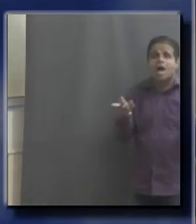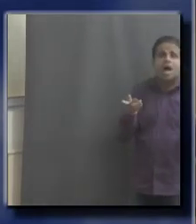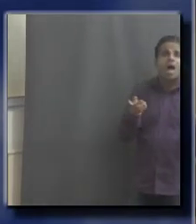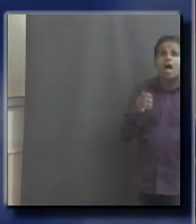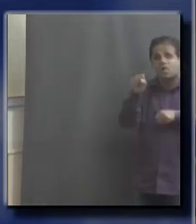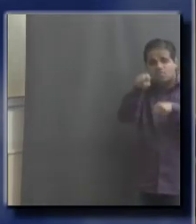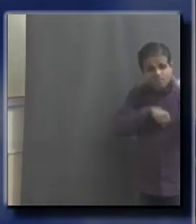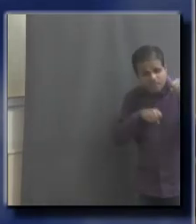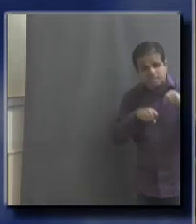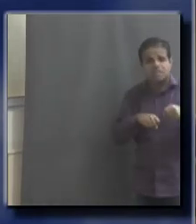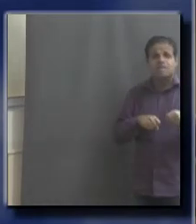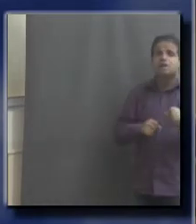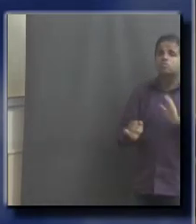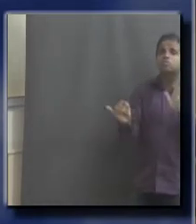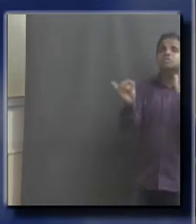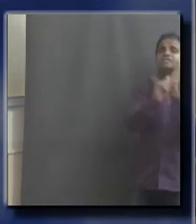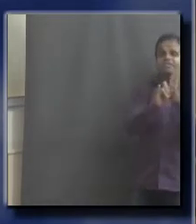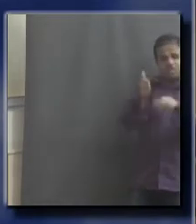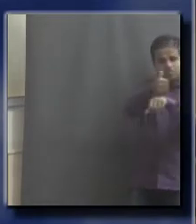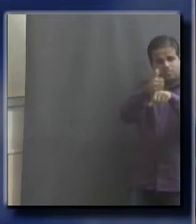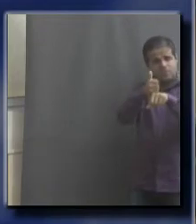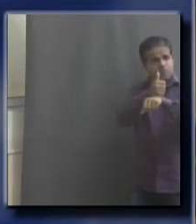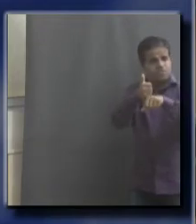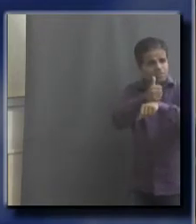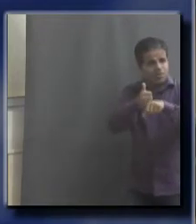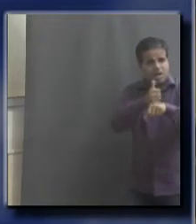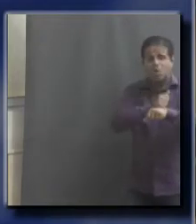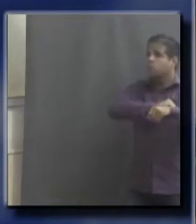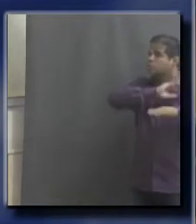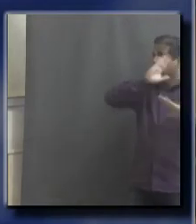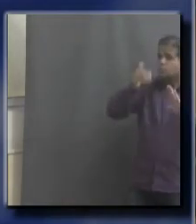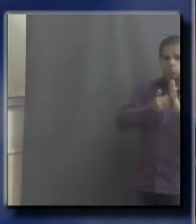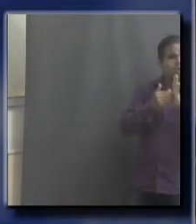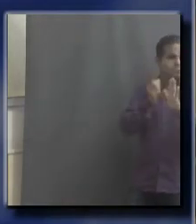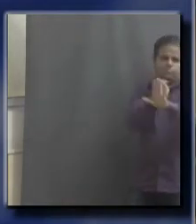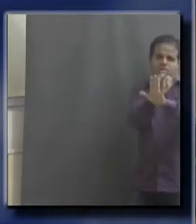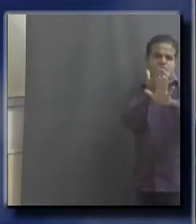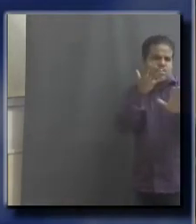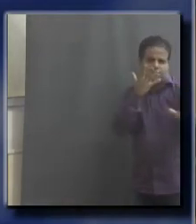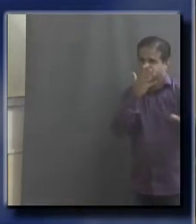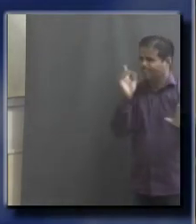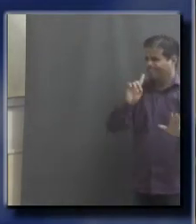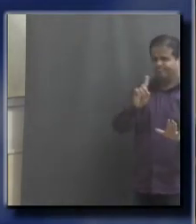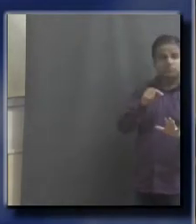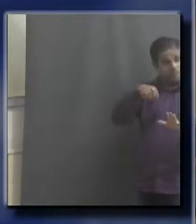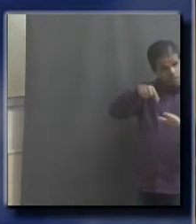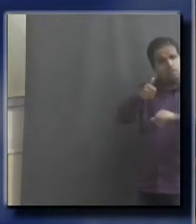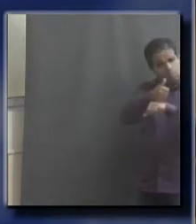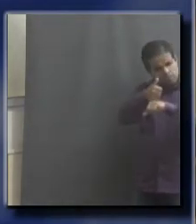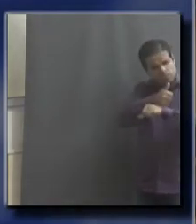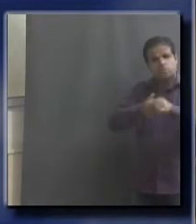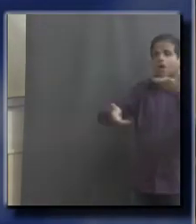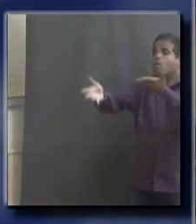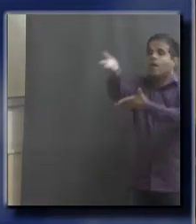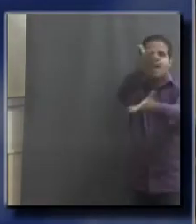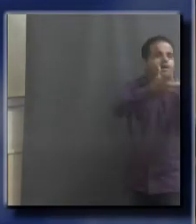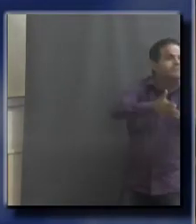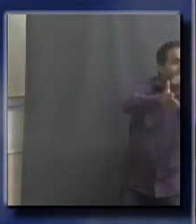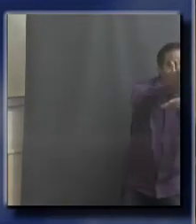formação de identidade profissional totalmente à distância. Nós somos uma profissão relacional.